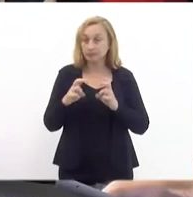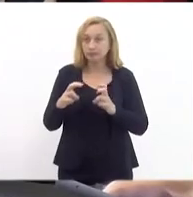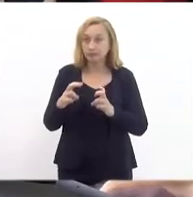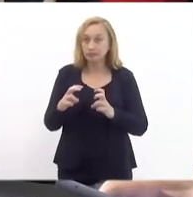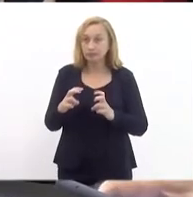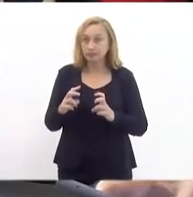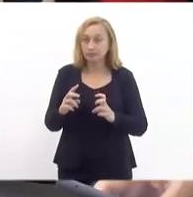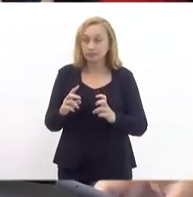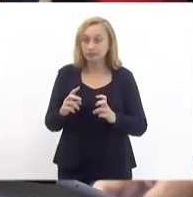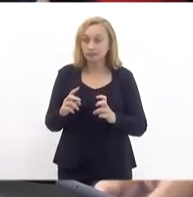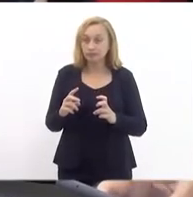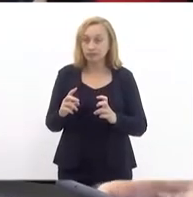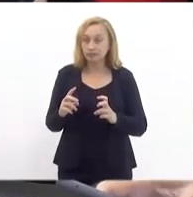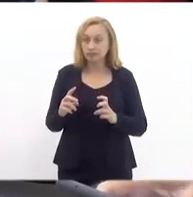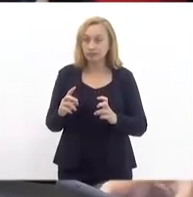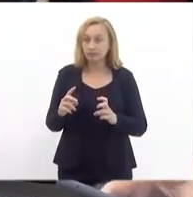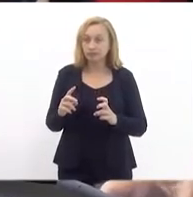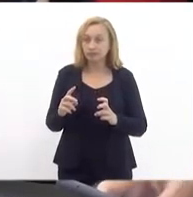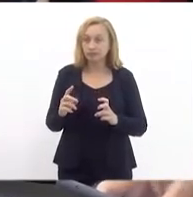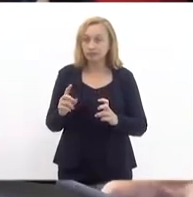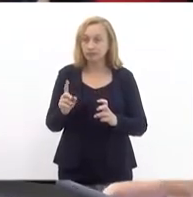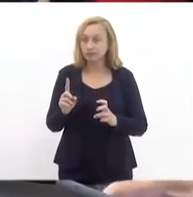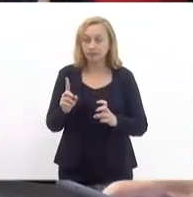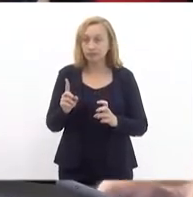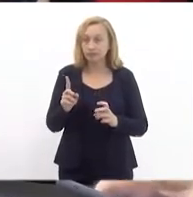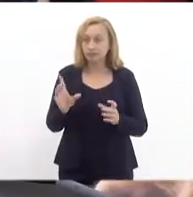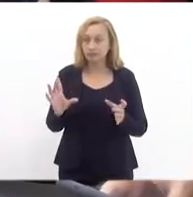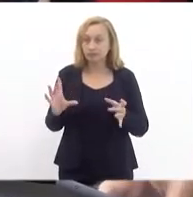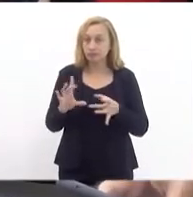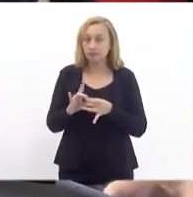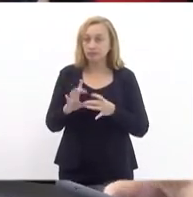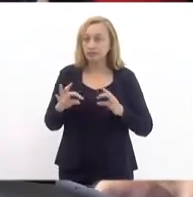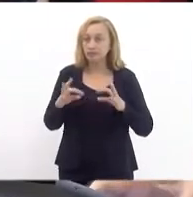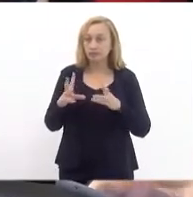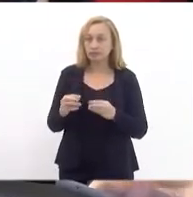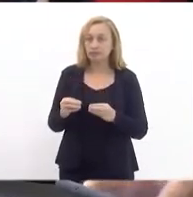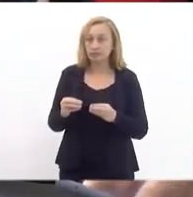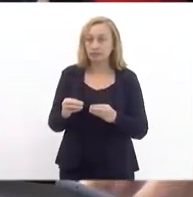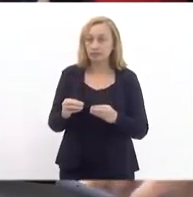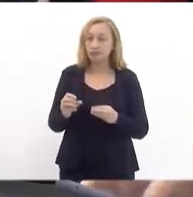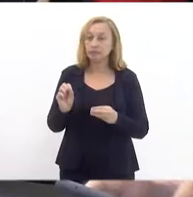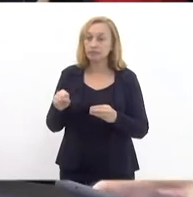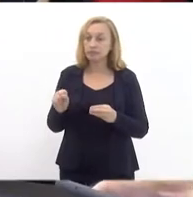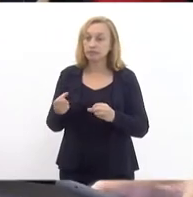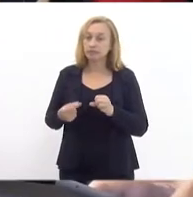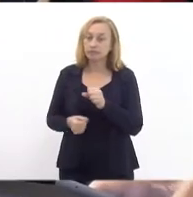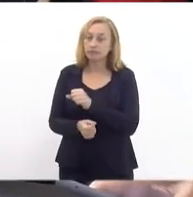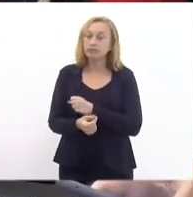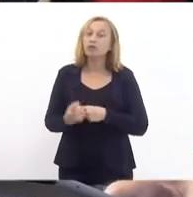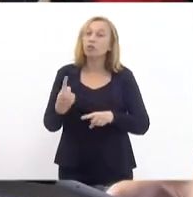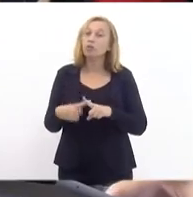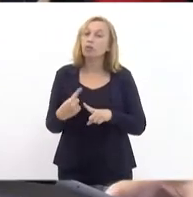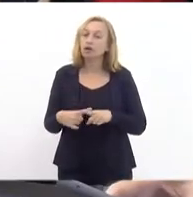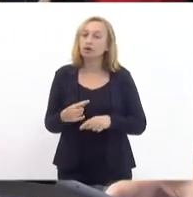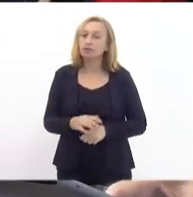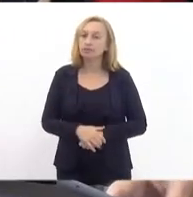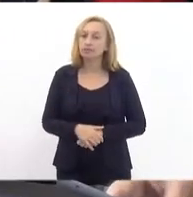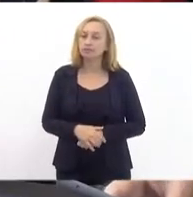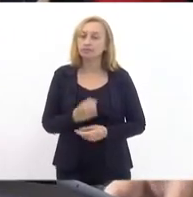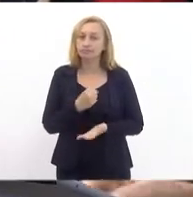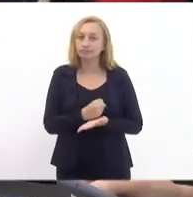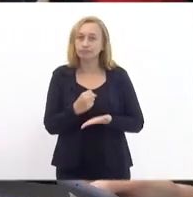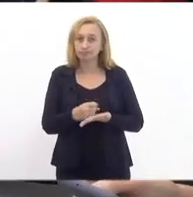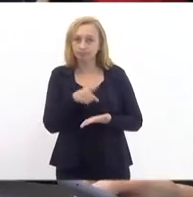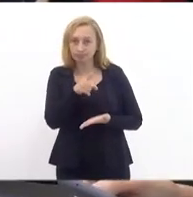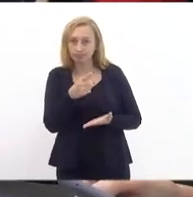ela não está dissociada dos investimentos, ela está muito associada aos investimentos. Porque quando esse contrato